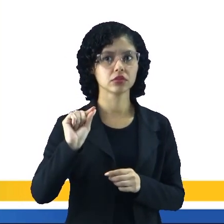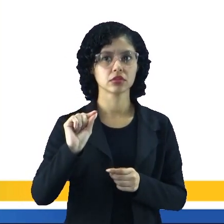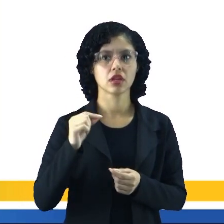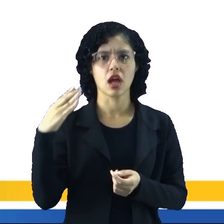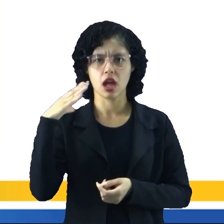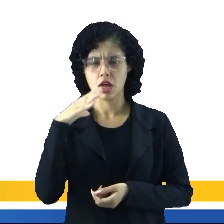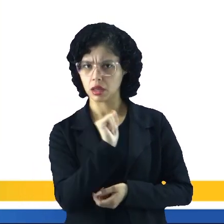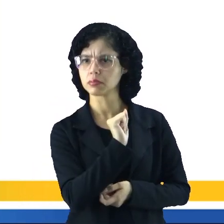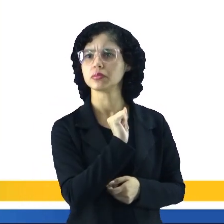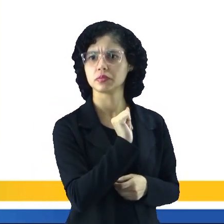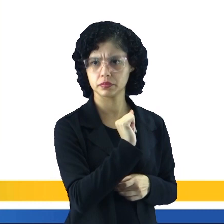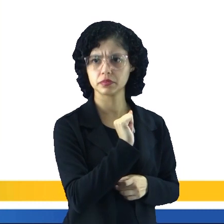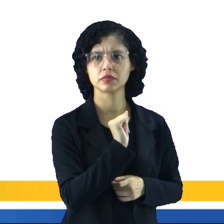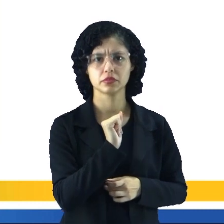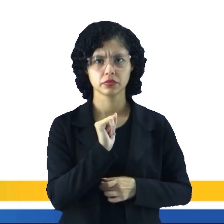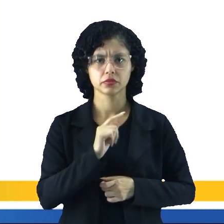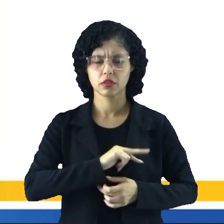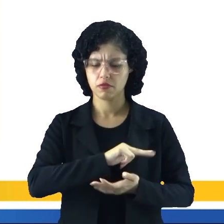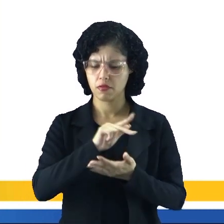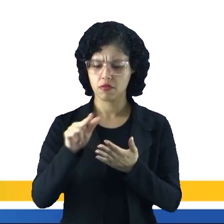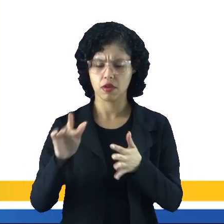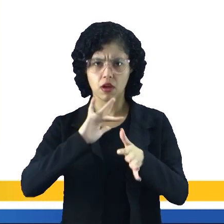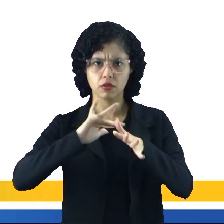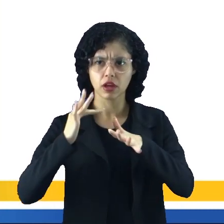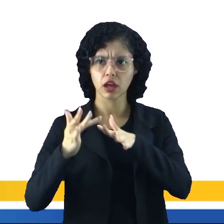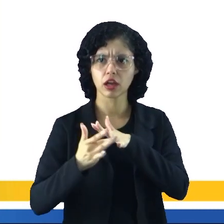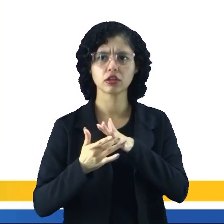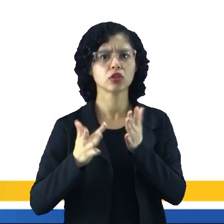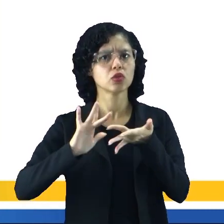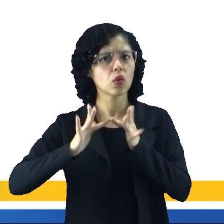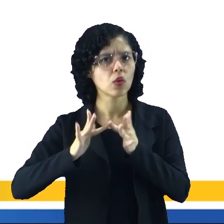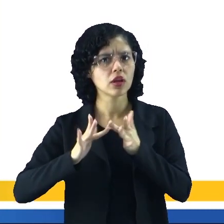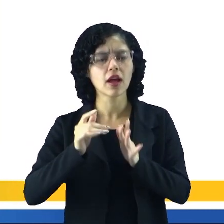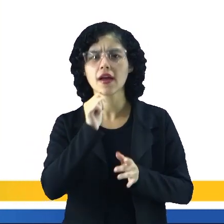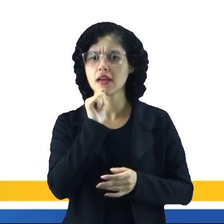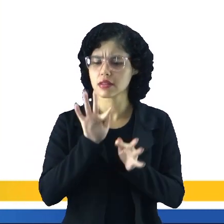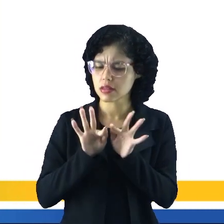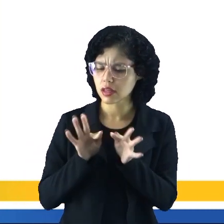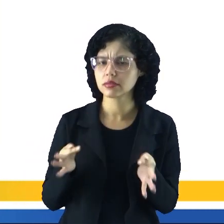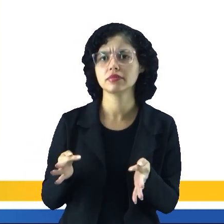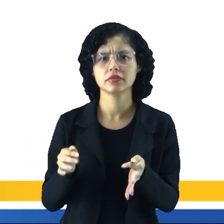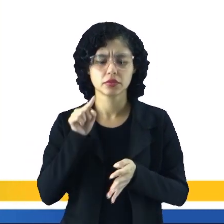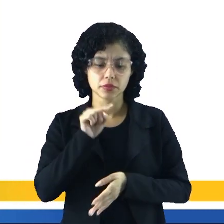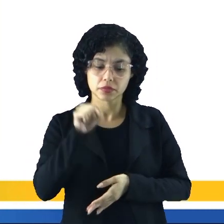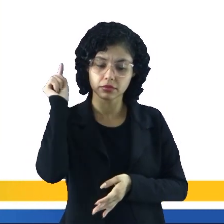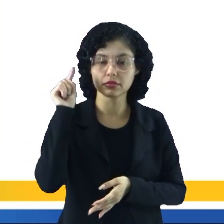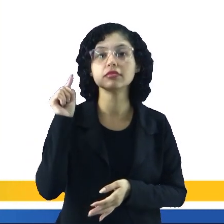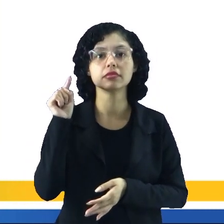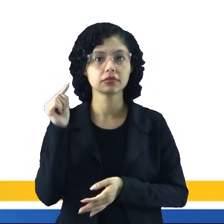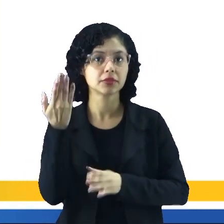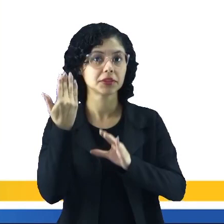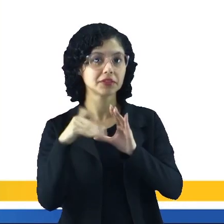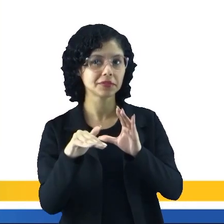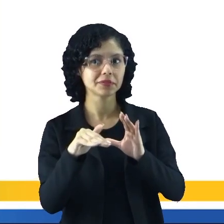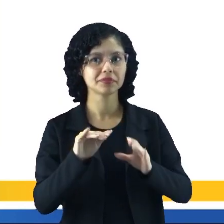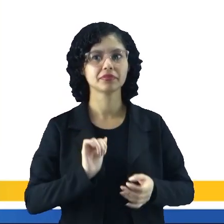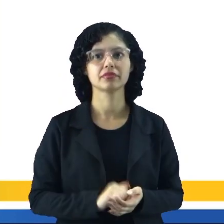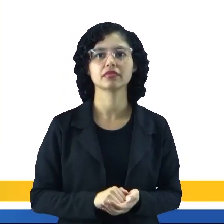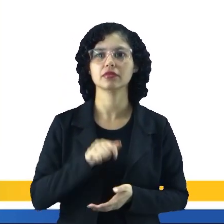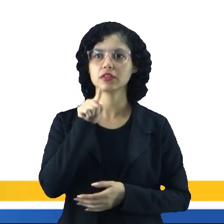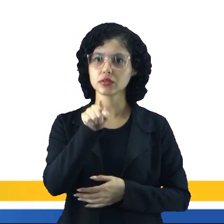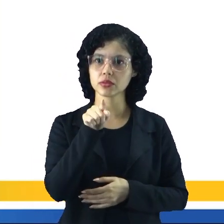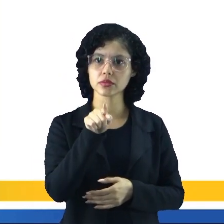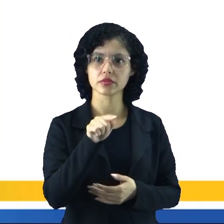forma imediata uma vasta rede de contatos por meio de um simples clique no botão enviar então